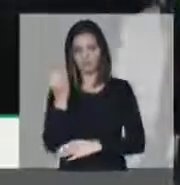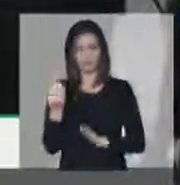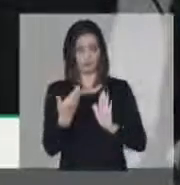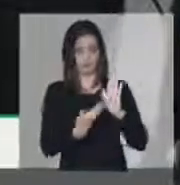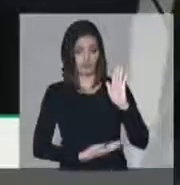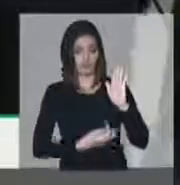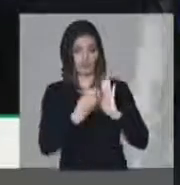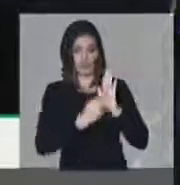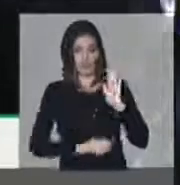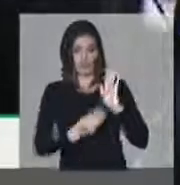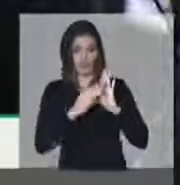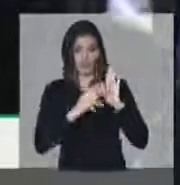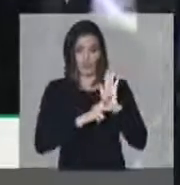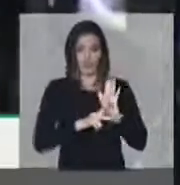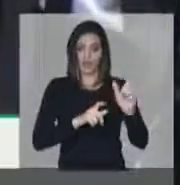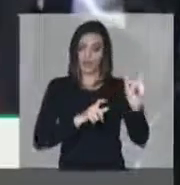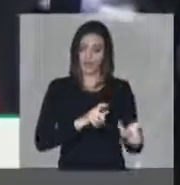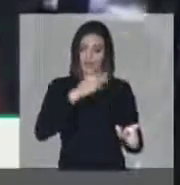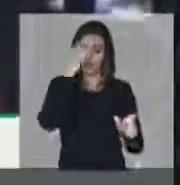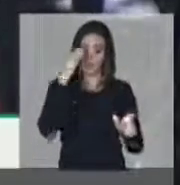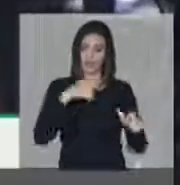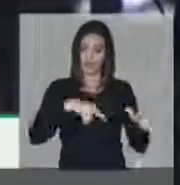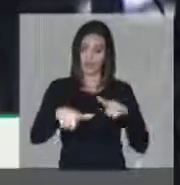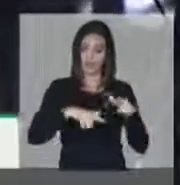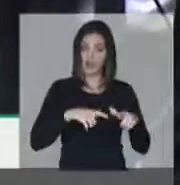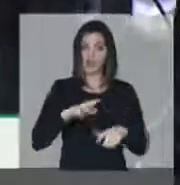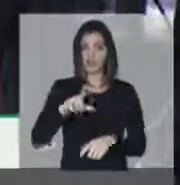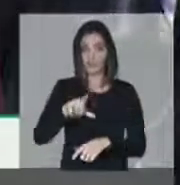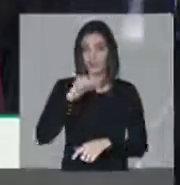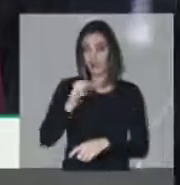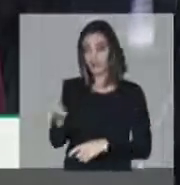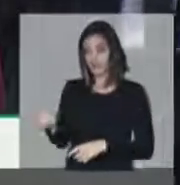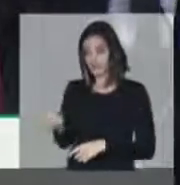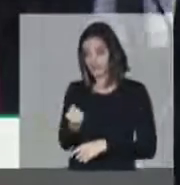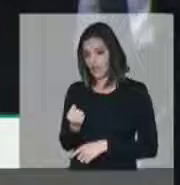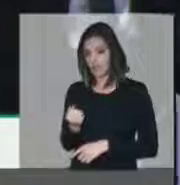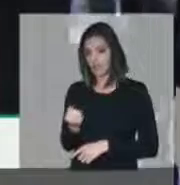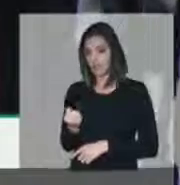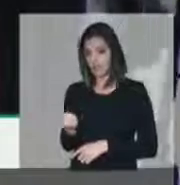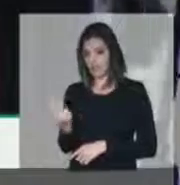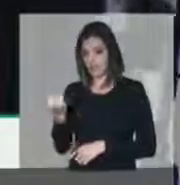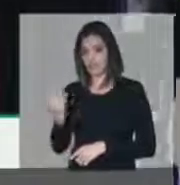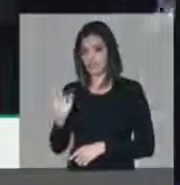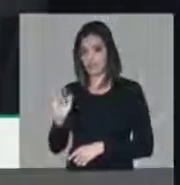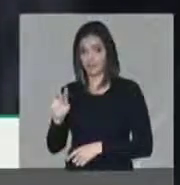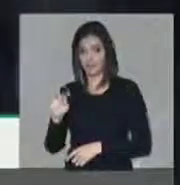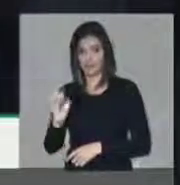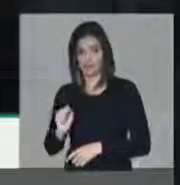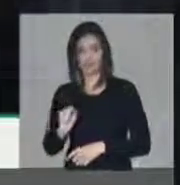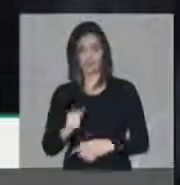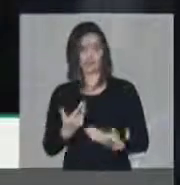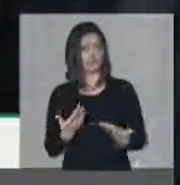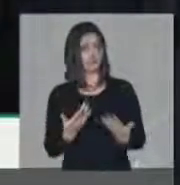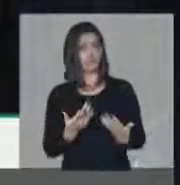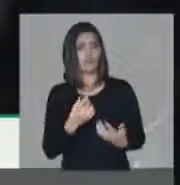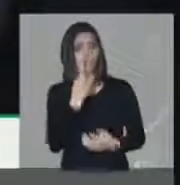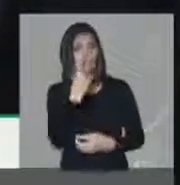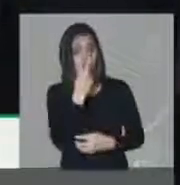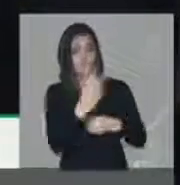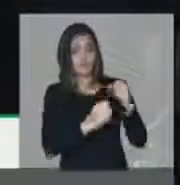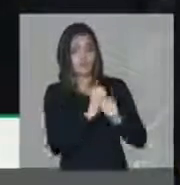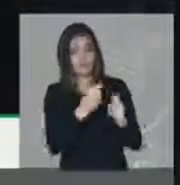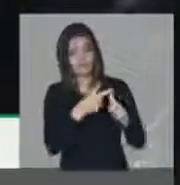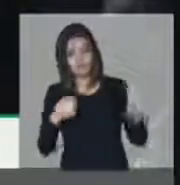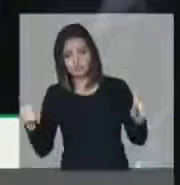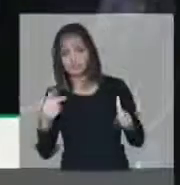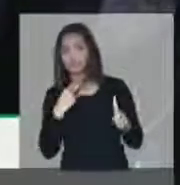provisória. Se o trabalhador escolhe o saque, fica 25 meses preso a essa escolha sem poder acessar